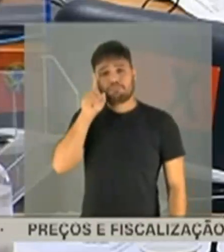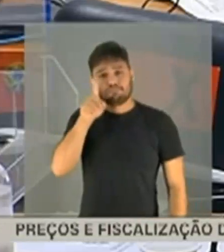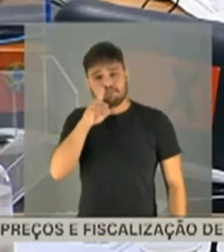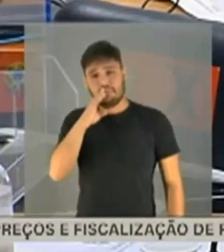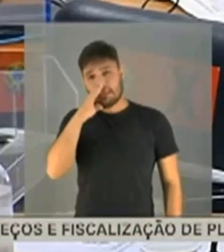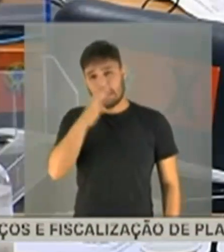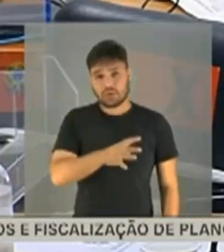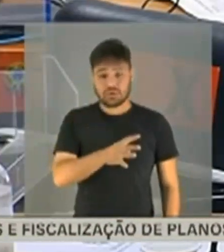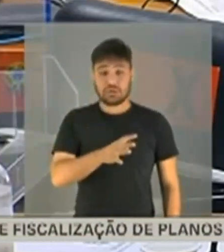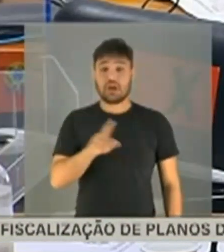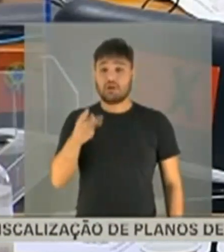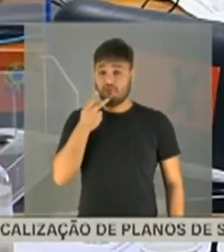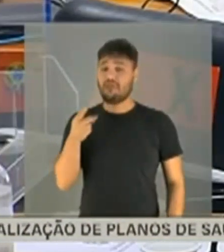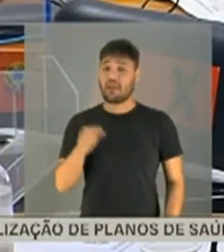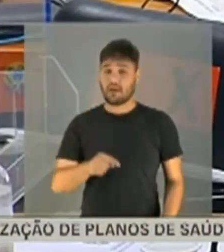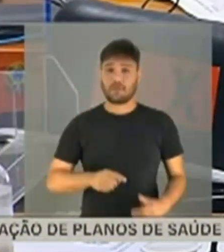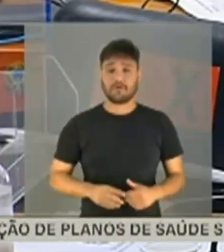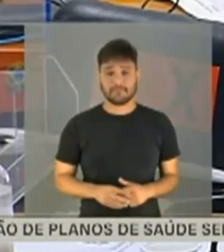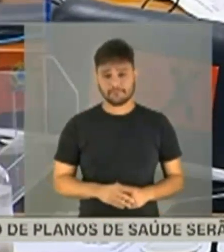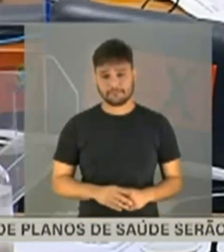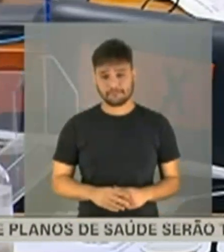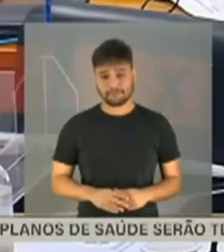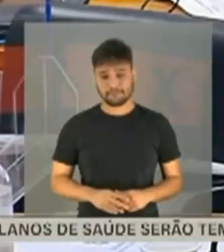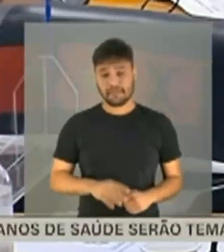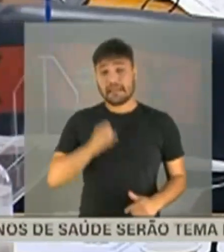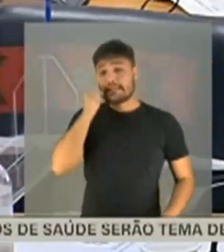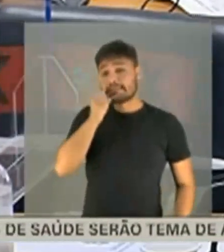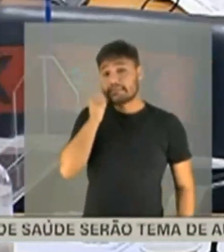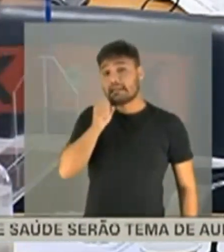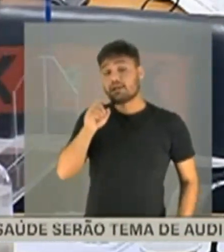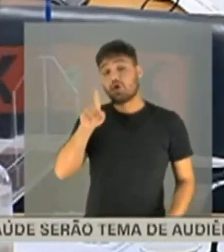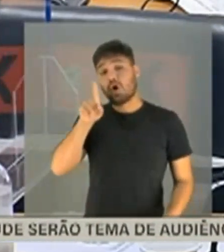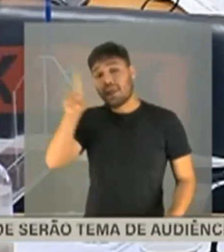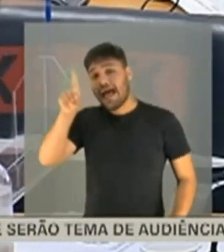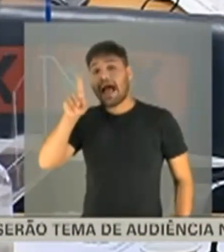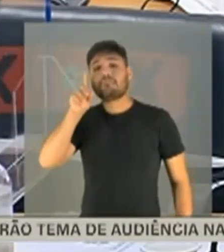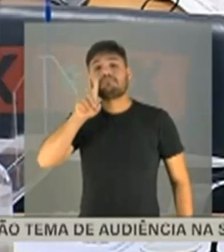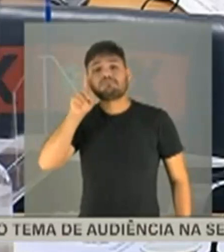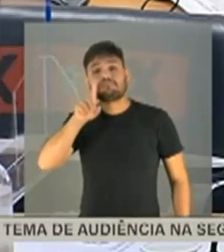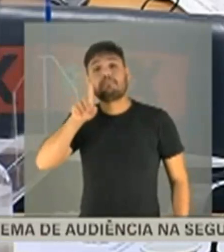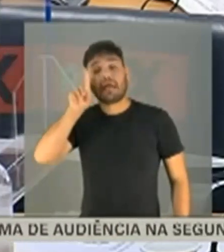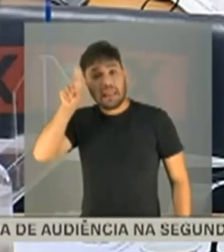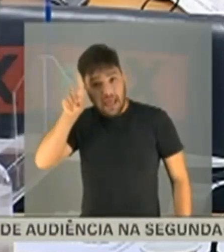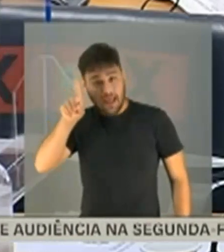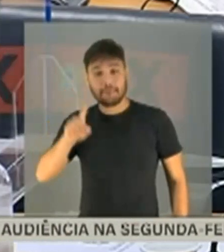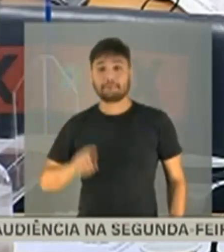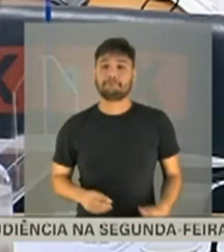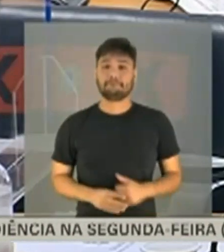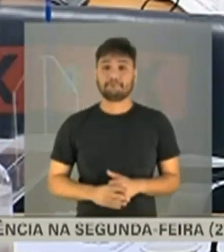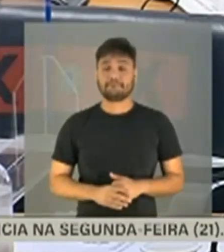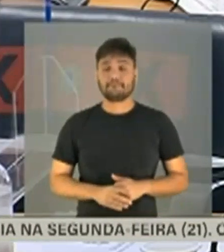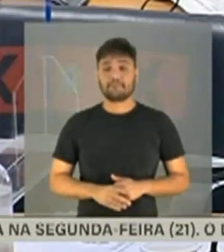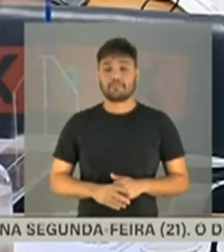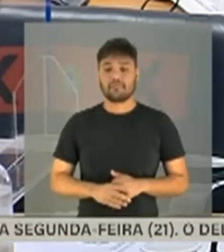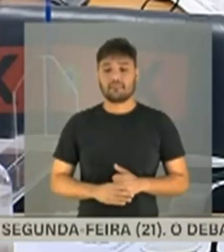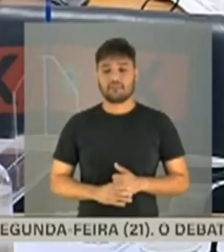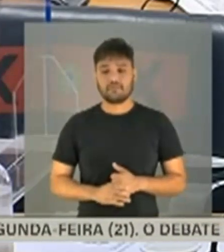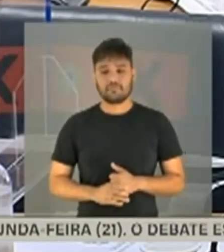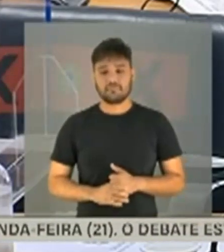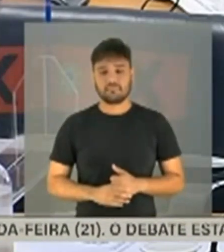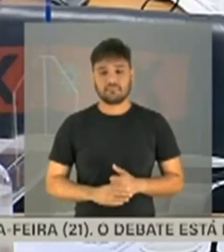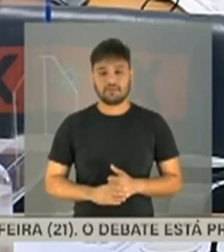denunciando o que eu vou falar agora, tá? Senadores dos Estados Unidos da República, dos Estados Unidos da